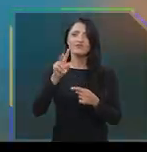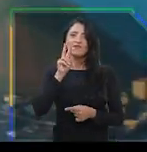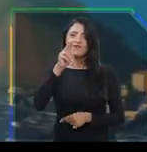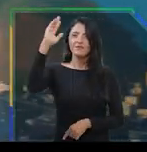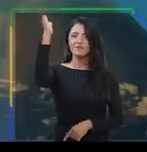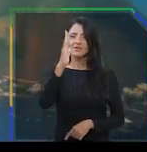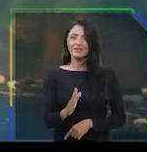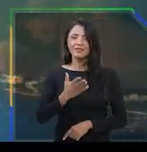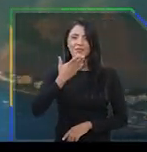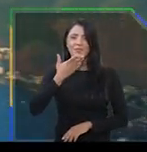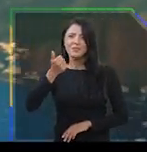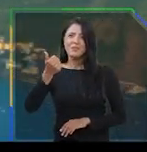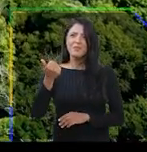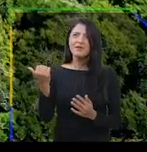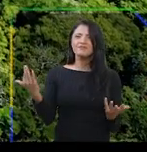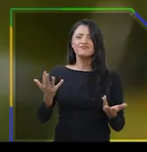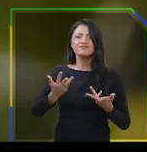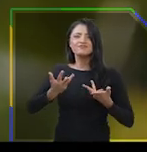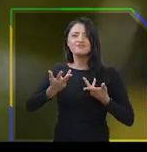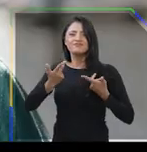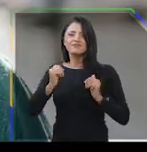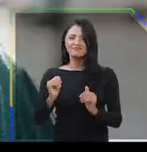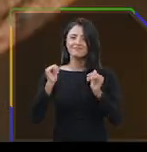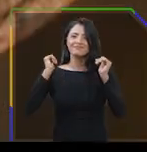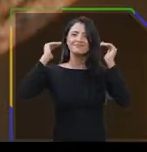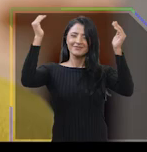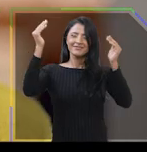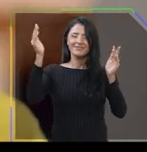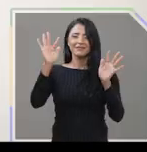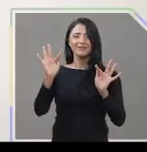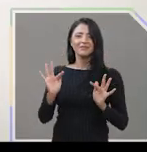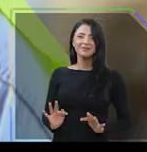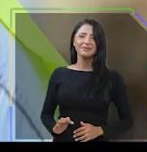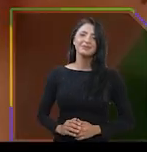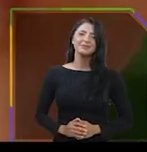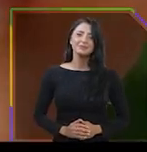o Brasil cada vez mais grandioso, soberano e